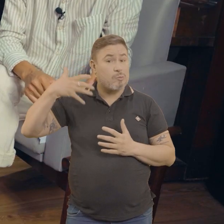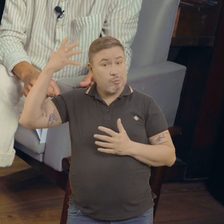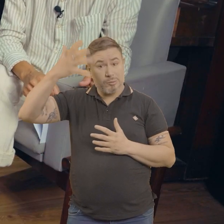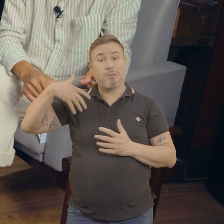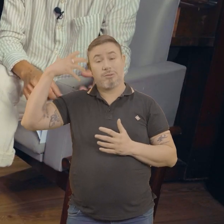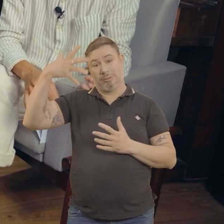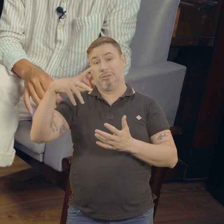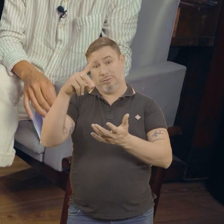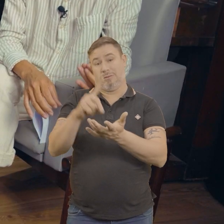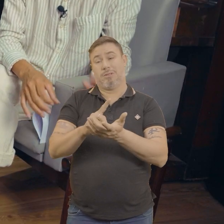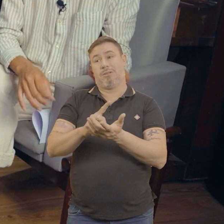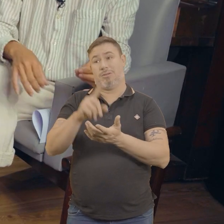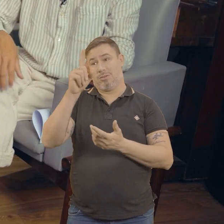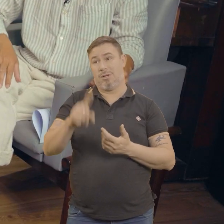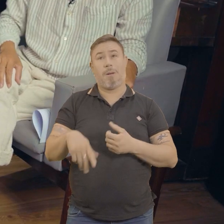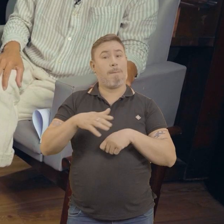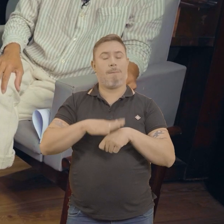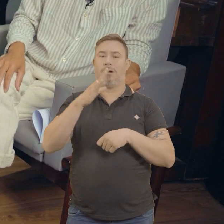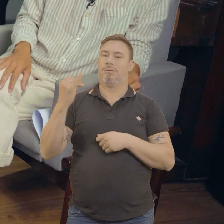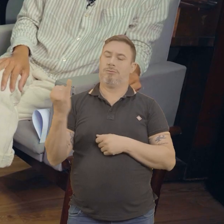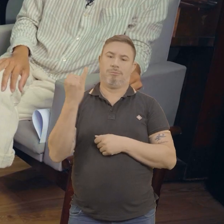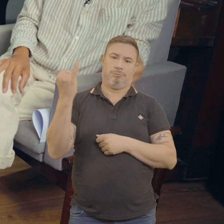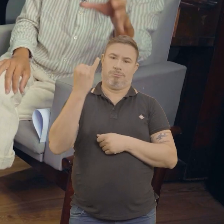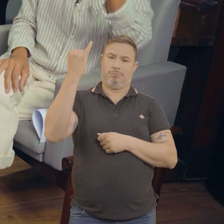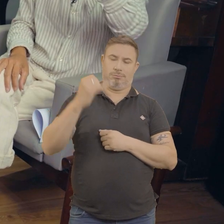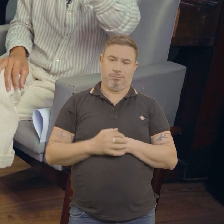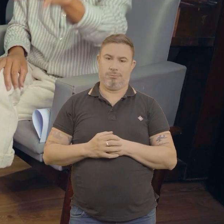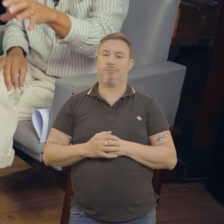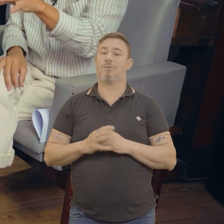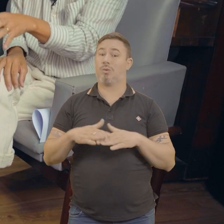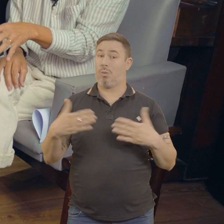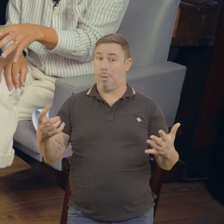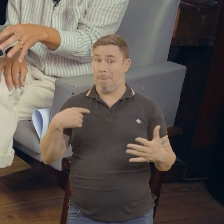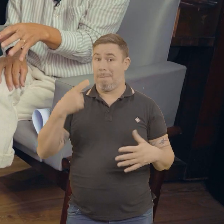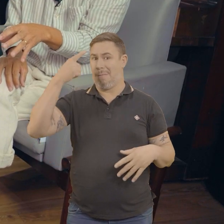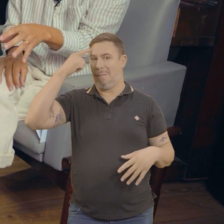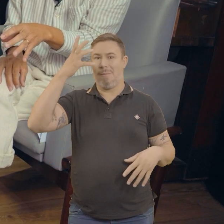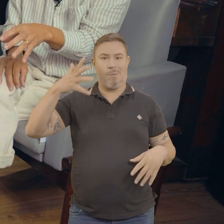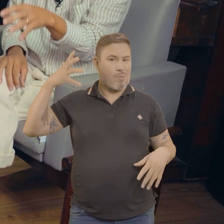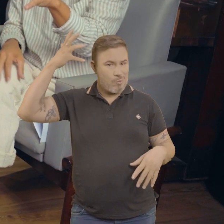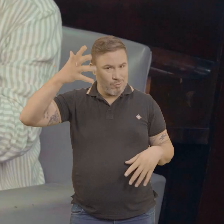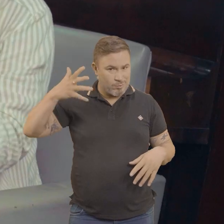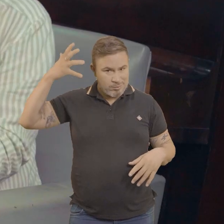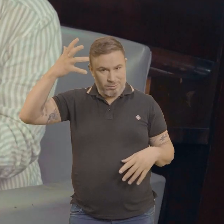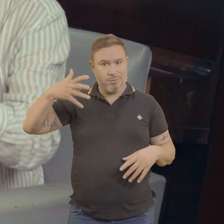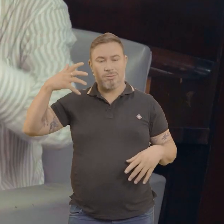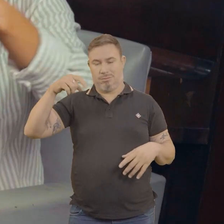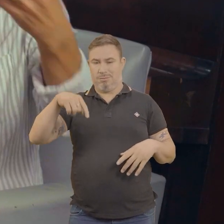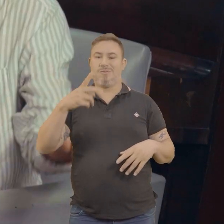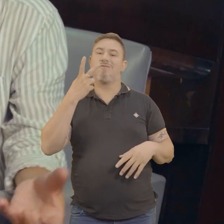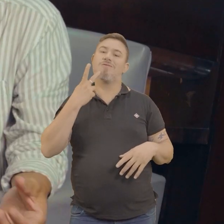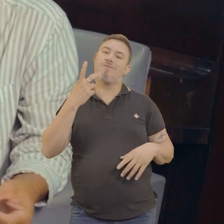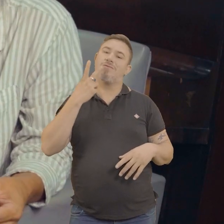de fato, é a instituição mais importante, tá certo? Quando se pensa em música aqui né, em